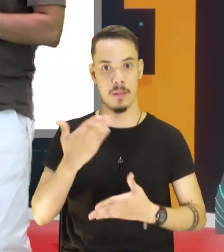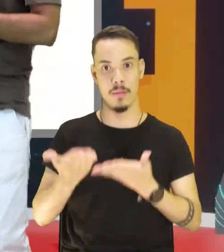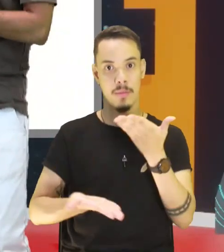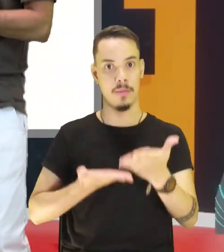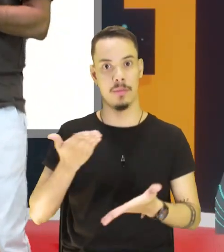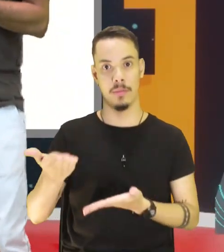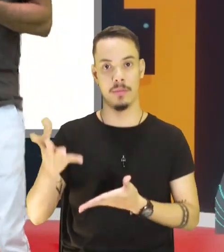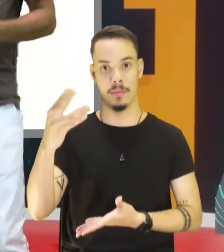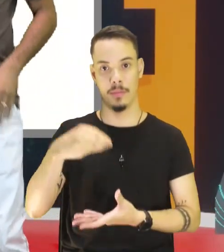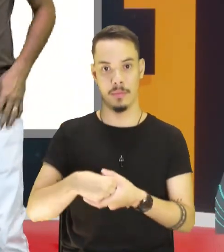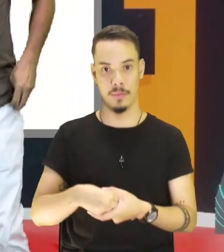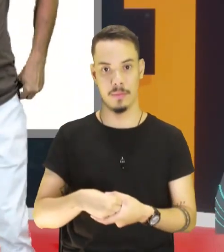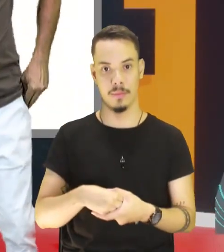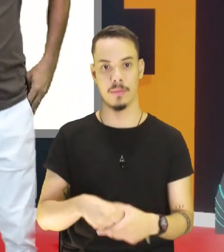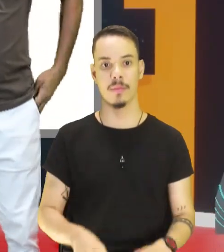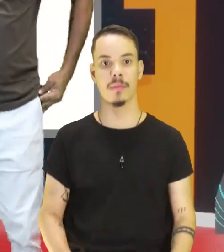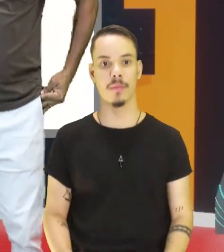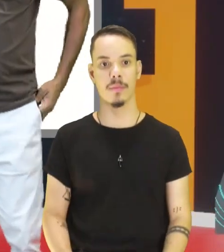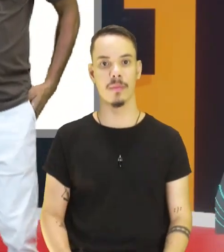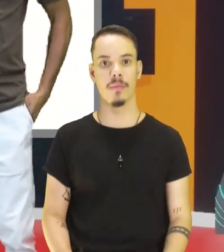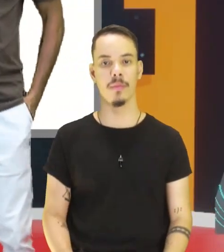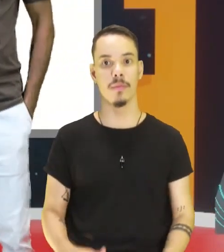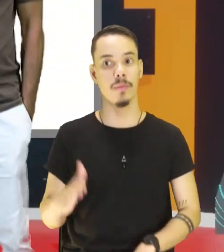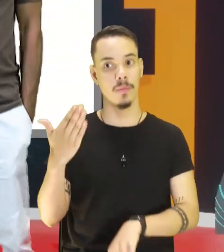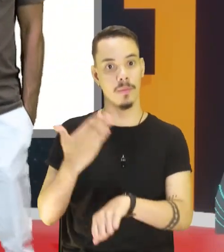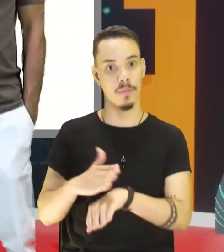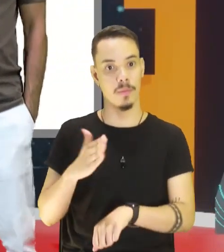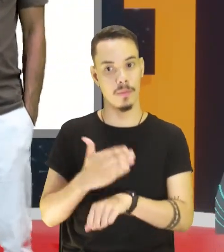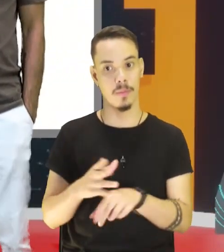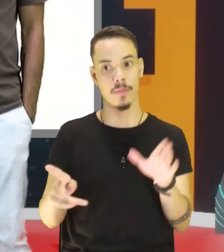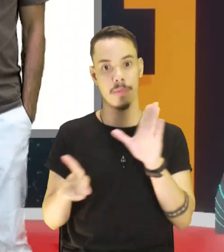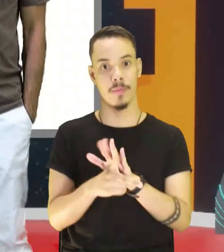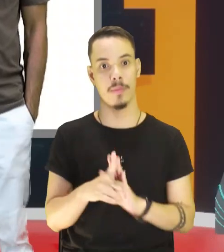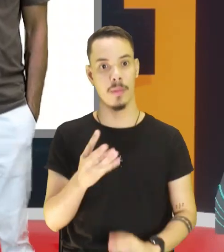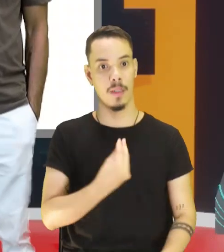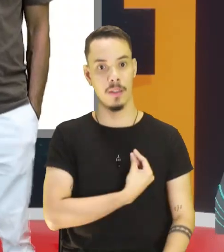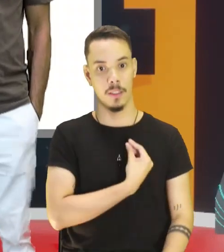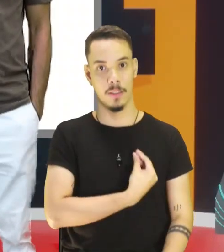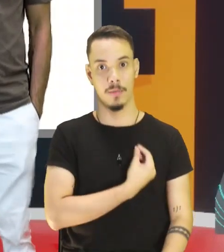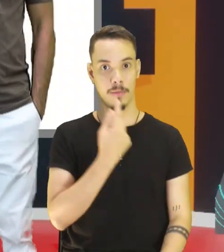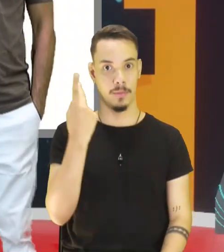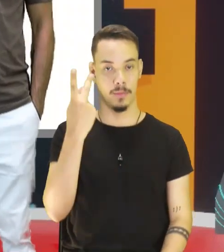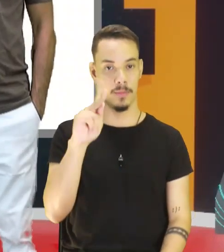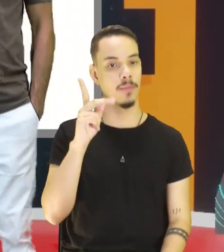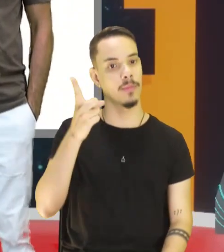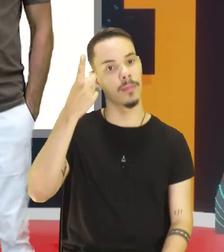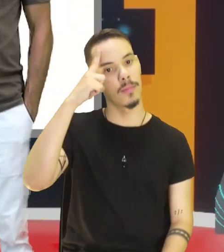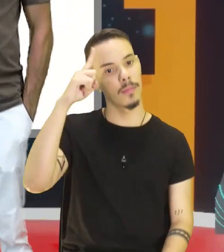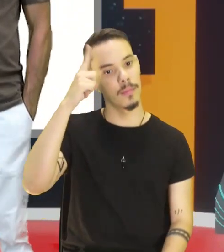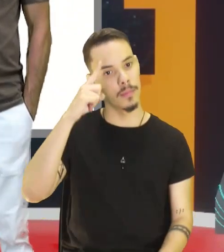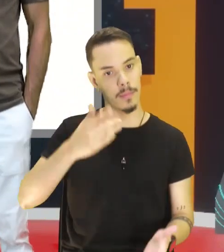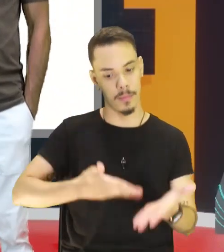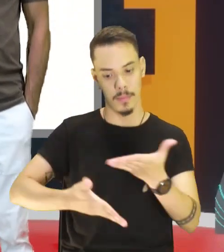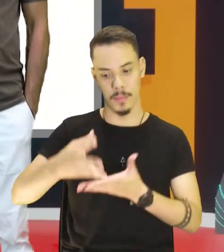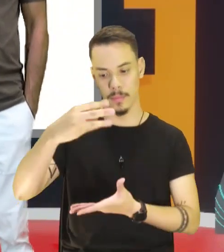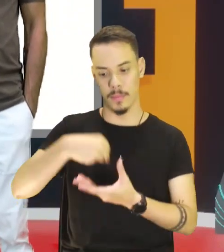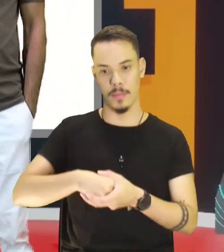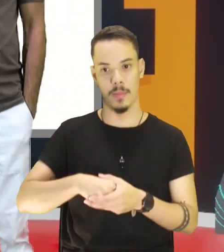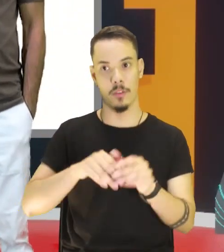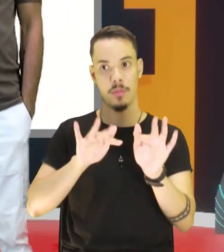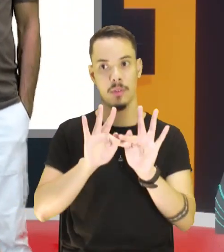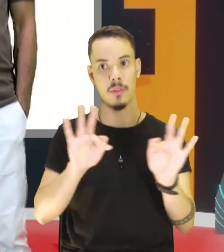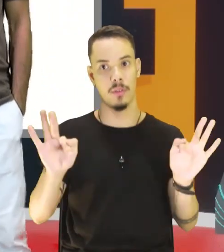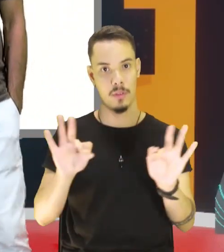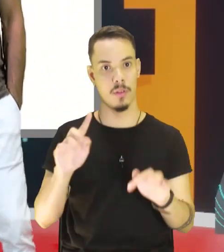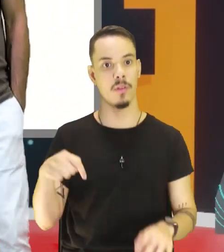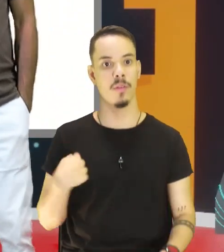gente vai trabalhar com vocês situações práticas da vida de vocês, do cotidiano, que envolve a função e a gente consegue